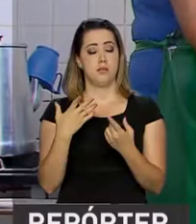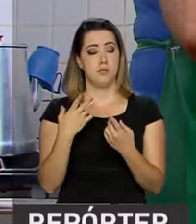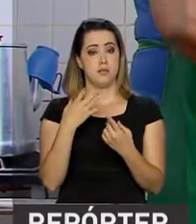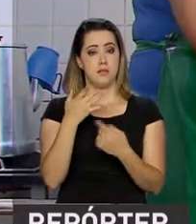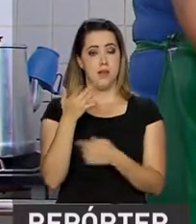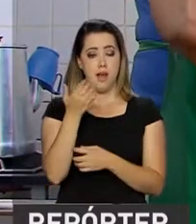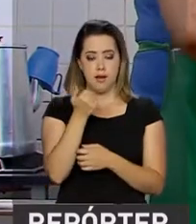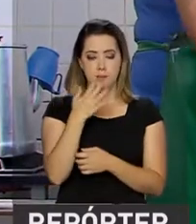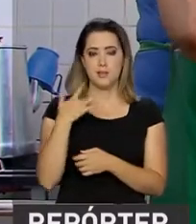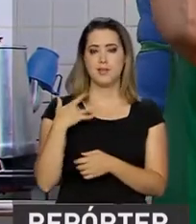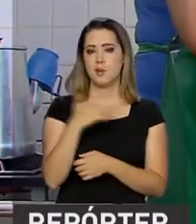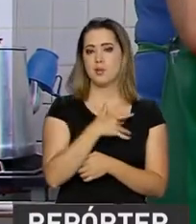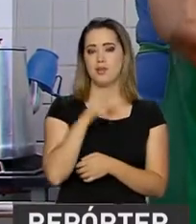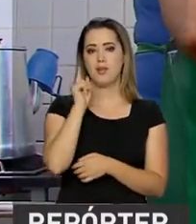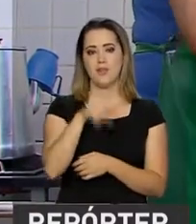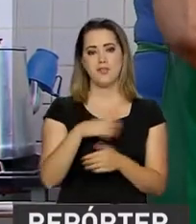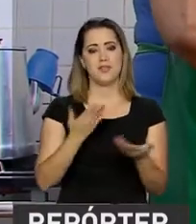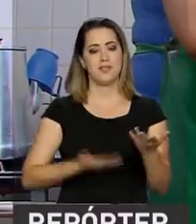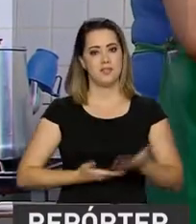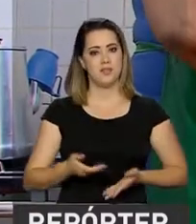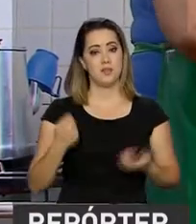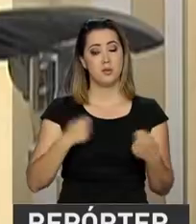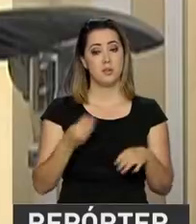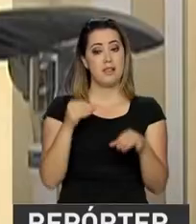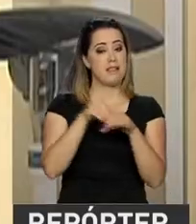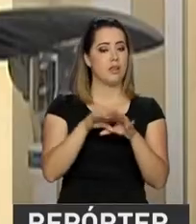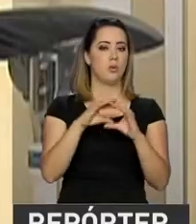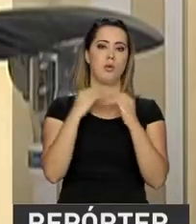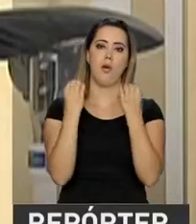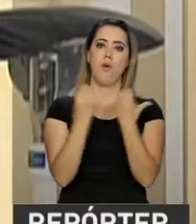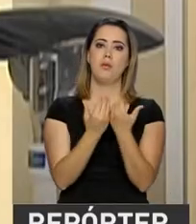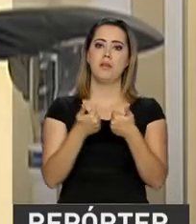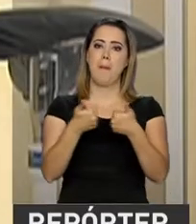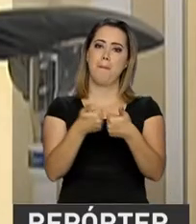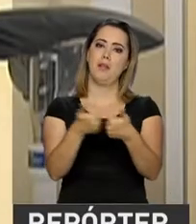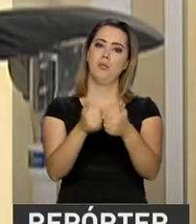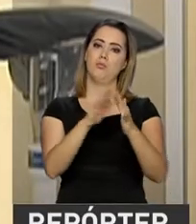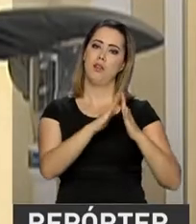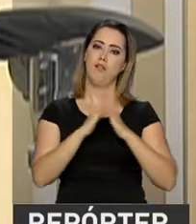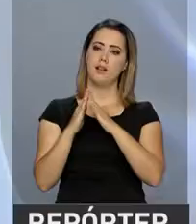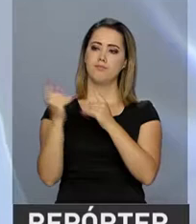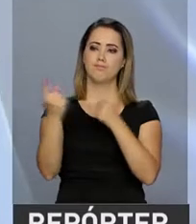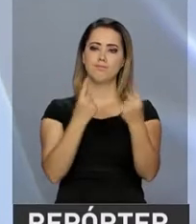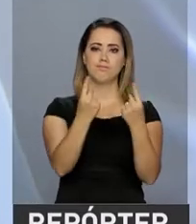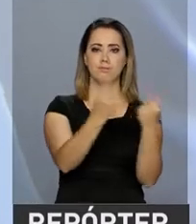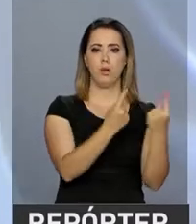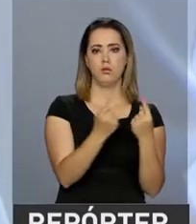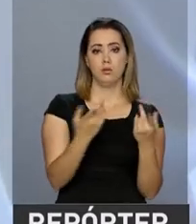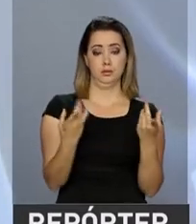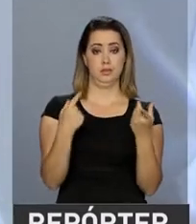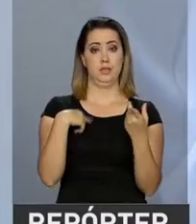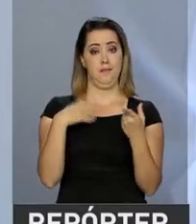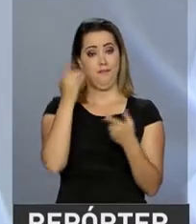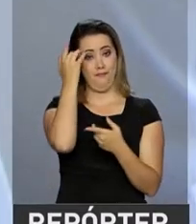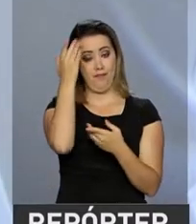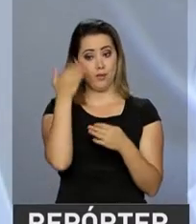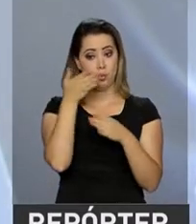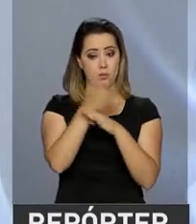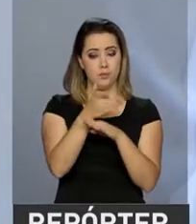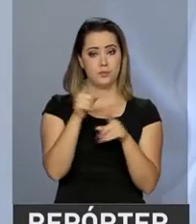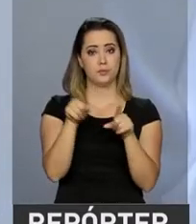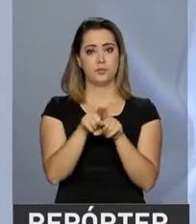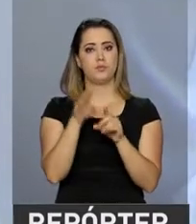ações e serviços que devem estar na comunidades perto da casa de cada pessoa facilitando o acesso a um atendimento